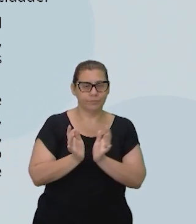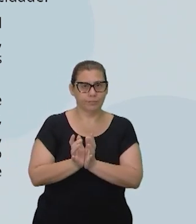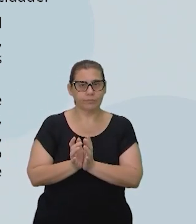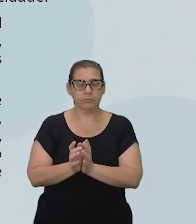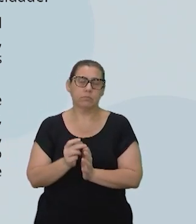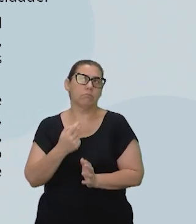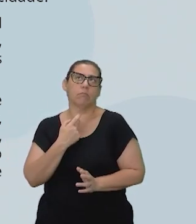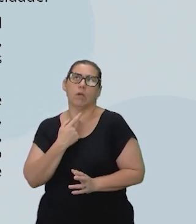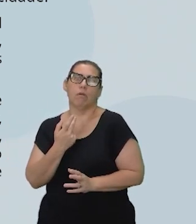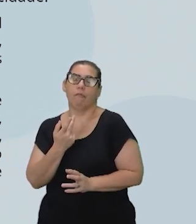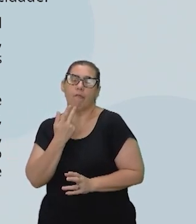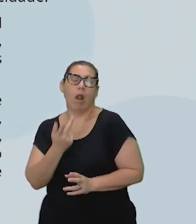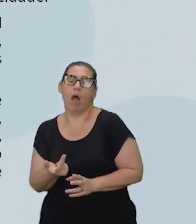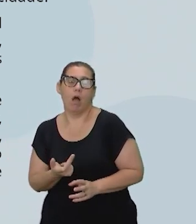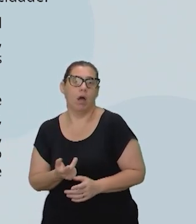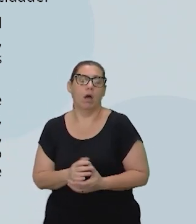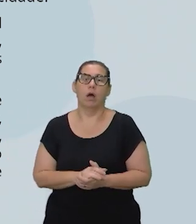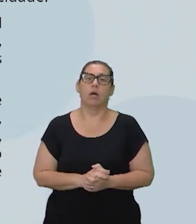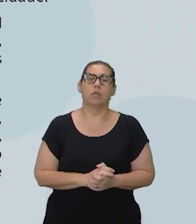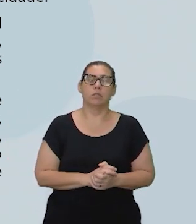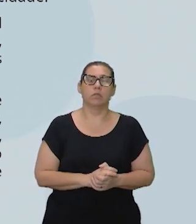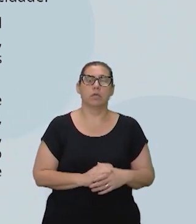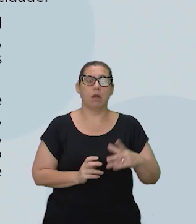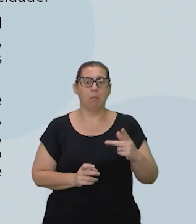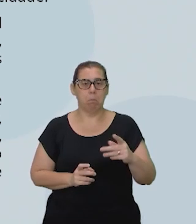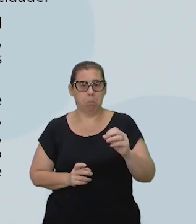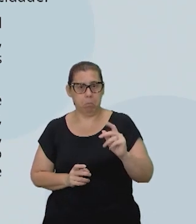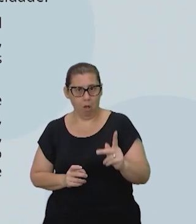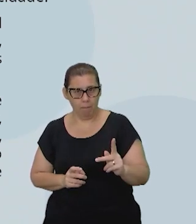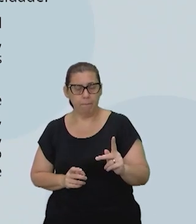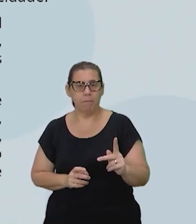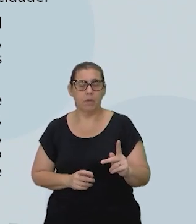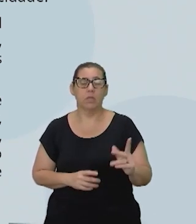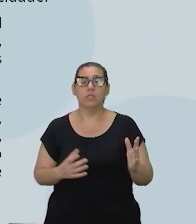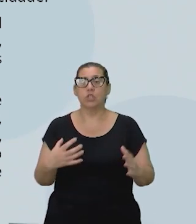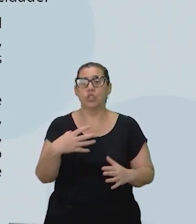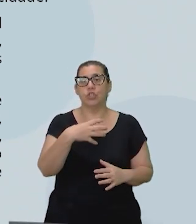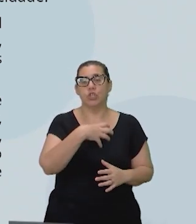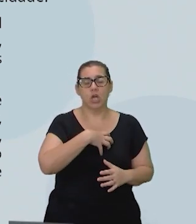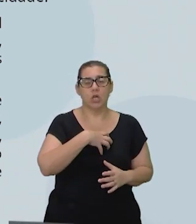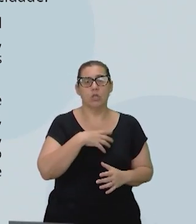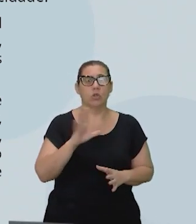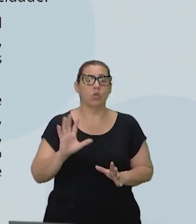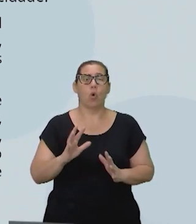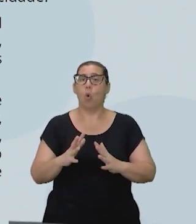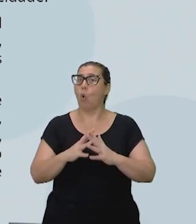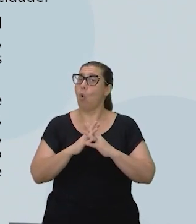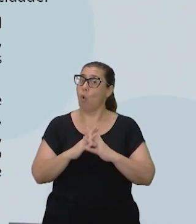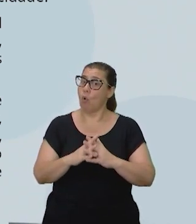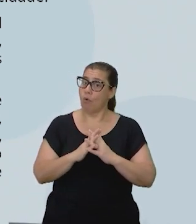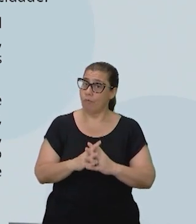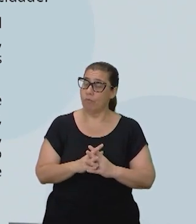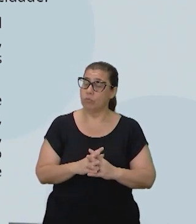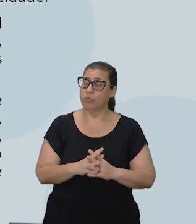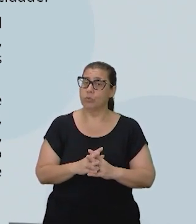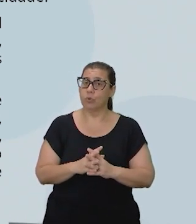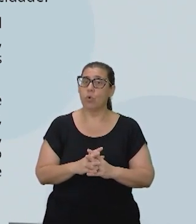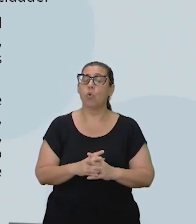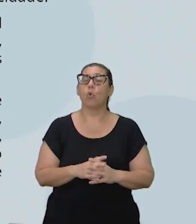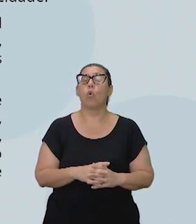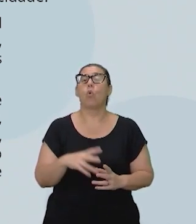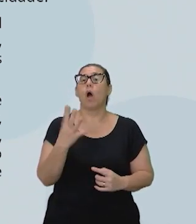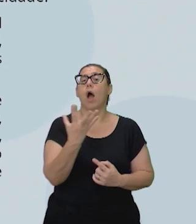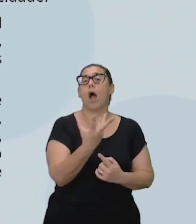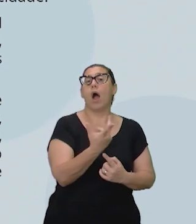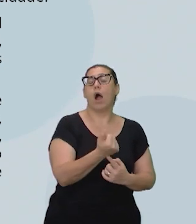gente não pode dizer que a pop art, gente, que a gente fala, esse estilo de arte, Não confundam com a arte popular ou